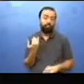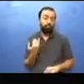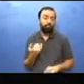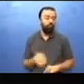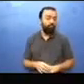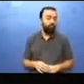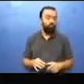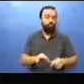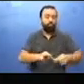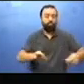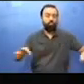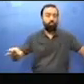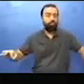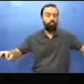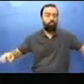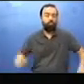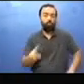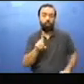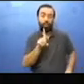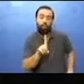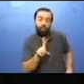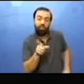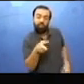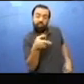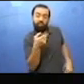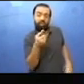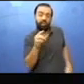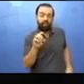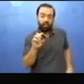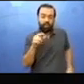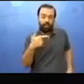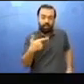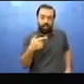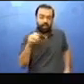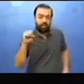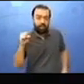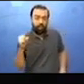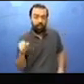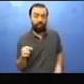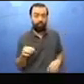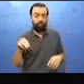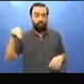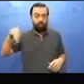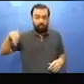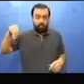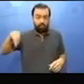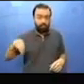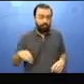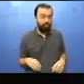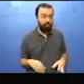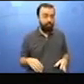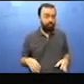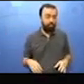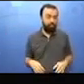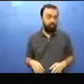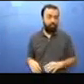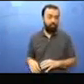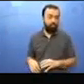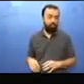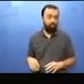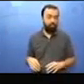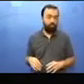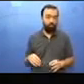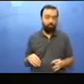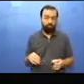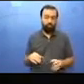ela mede 1,78 m. Vejam, vocês se lembram que na história nós aprendemos que ela é maior que muita gente? Realmente, ela é maior